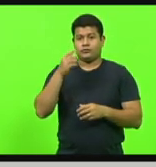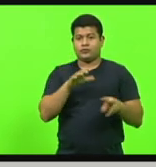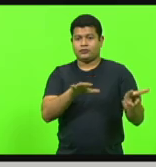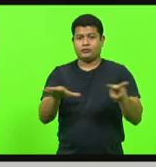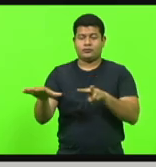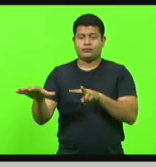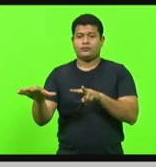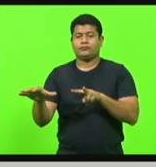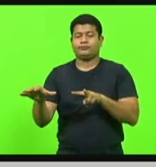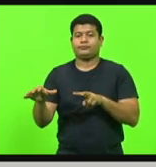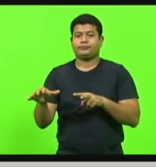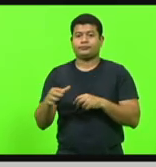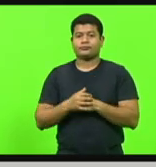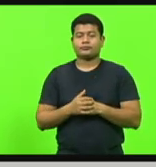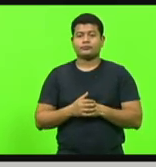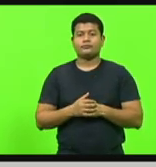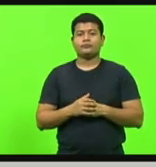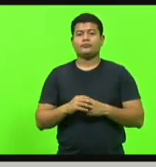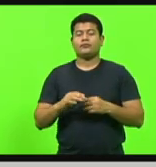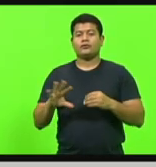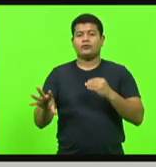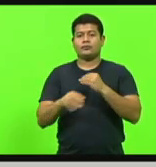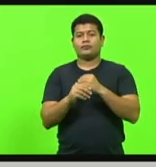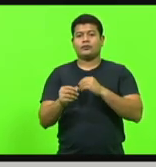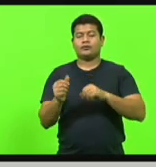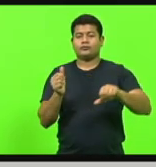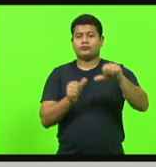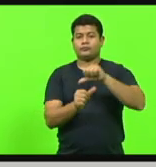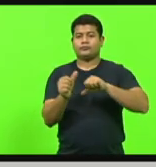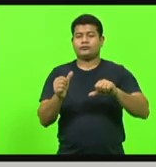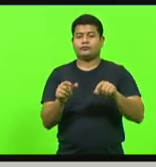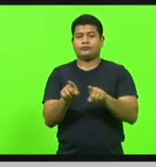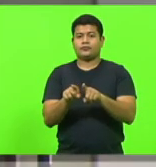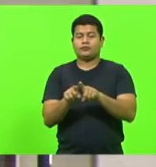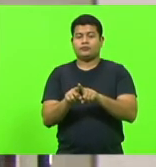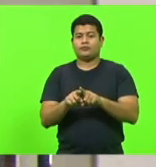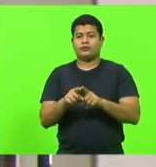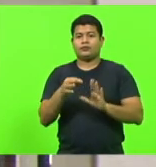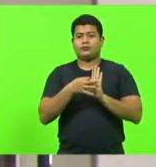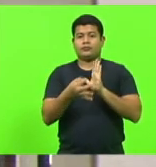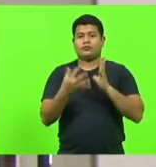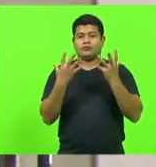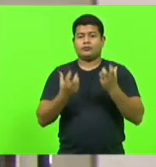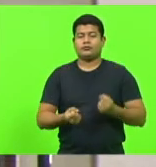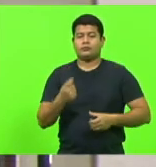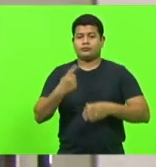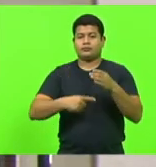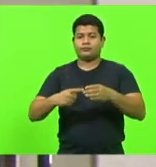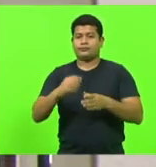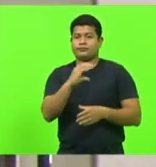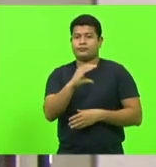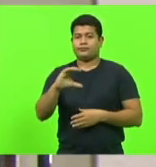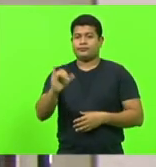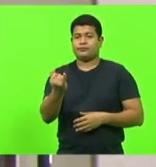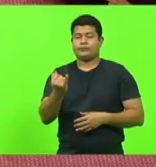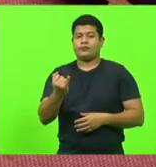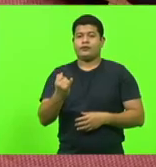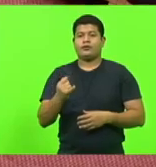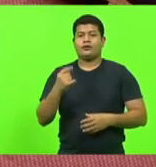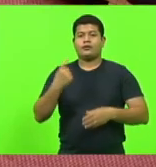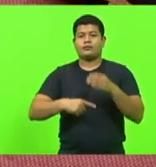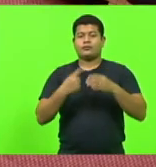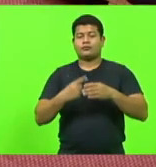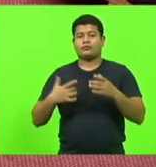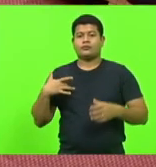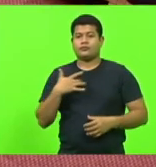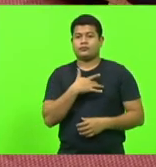aleitamento materno, com emenda modificativa, e pareceres favoráveis das comissões de Constituição e Justiça e Comissão de Saúde. Em